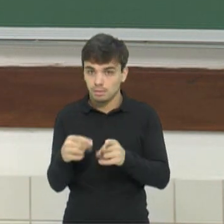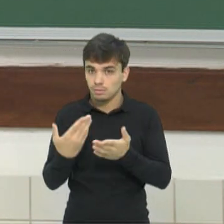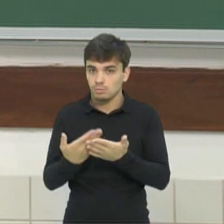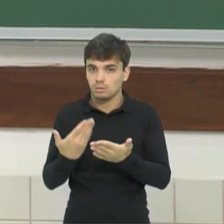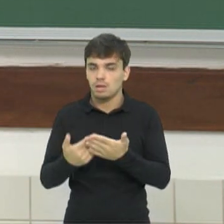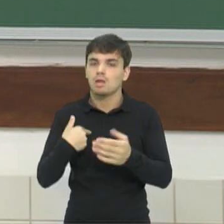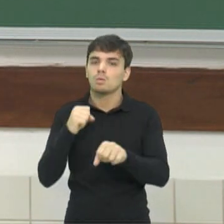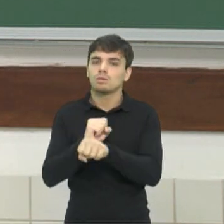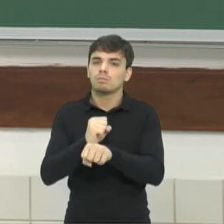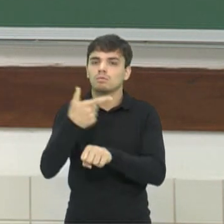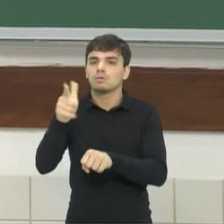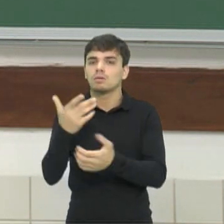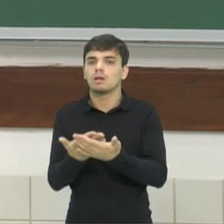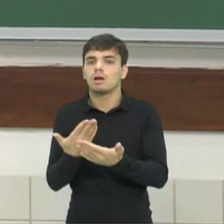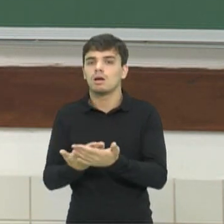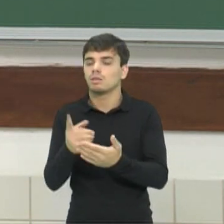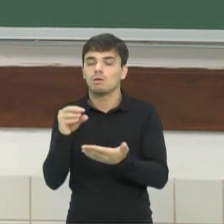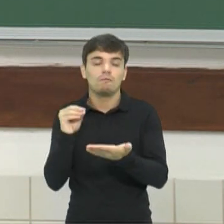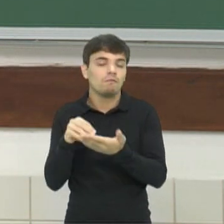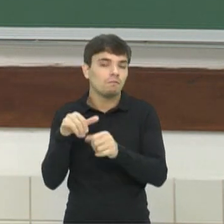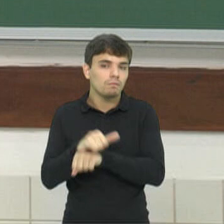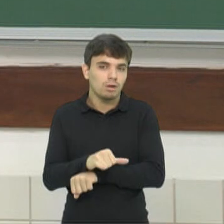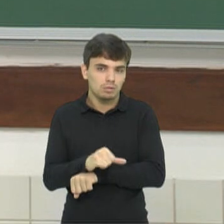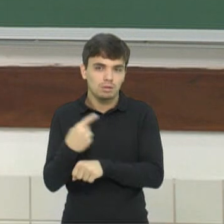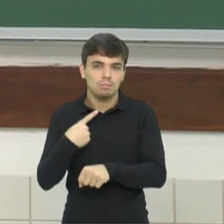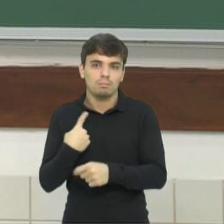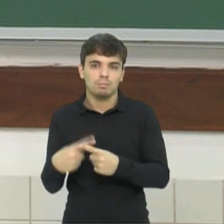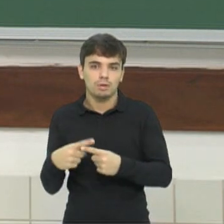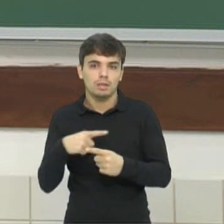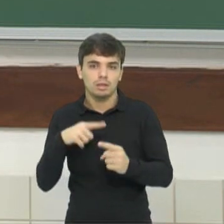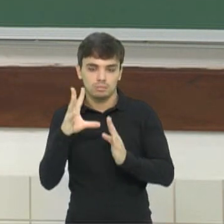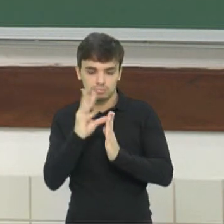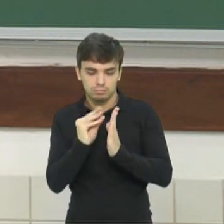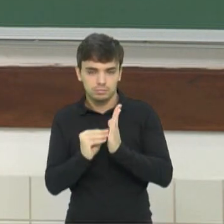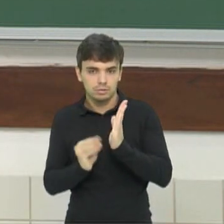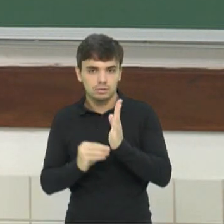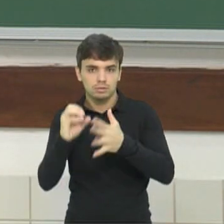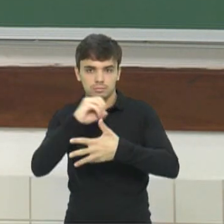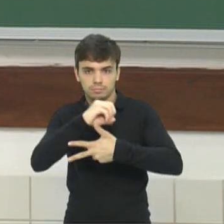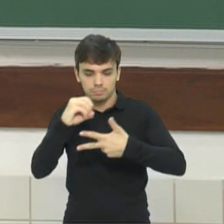aguardo vocês na próxima aula, não faltem, porque esse conteúdo cai muito no Enem, gente, vestibular também.